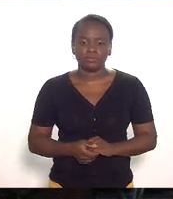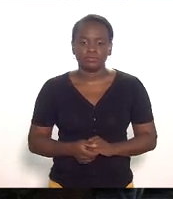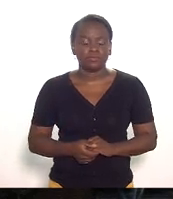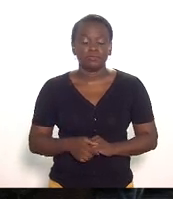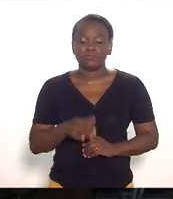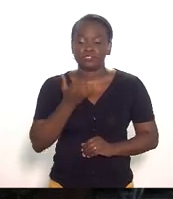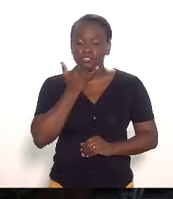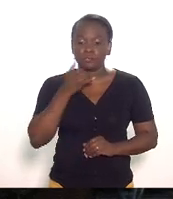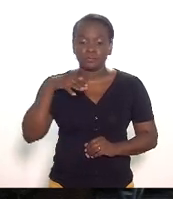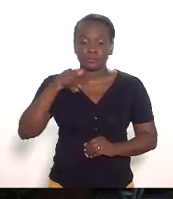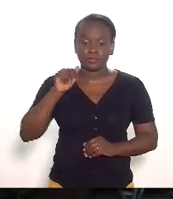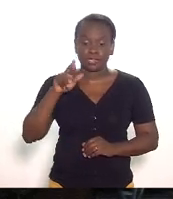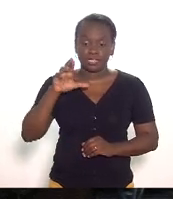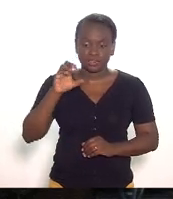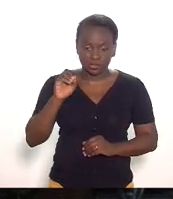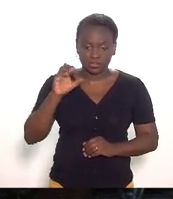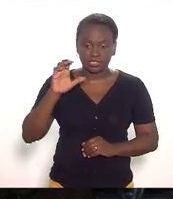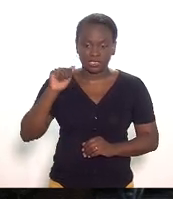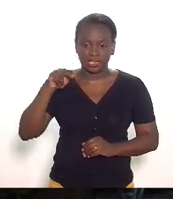Perdão, Márcio Canella.